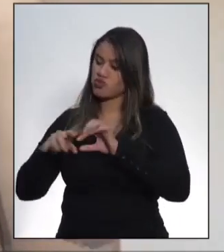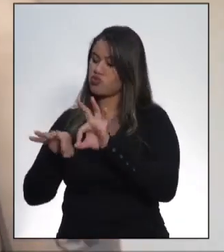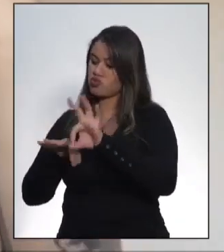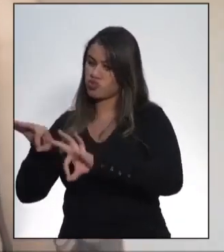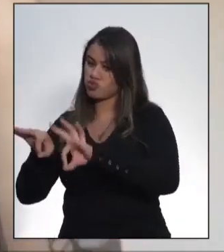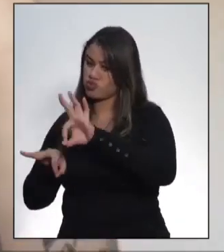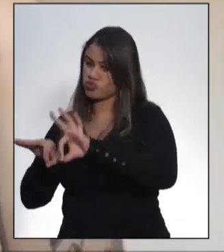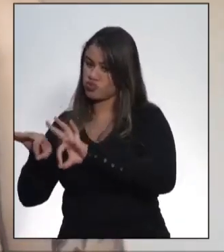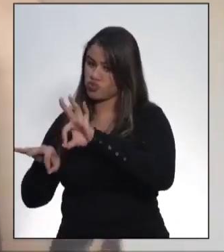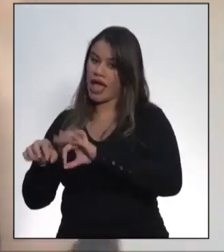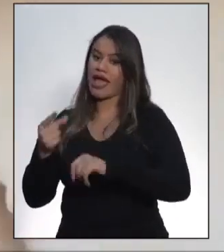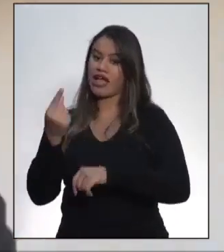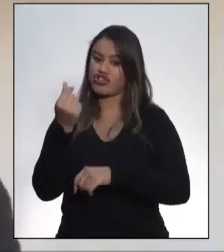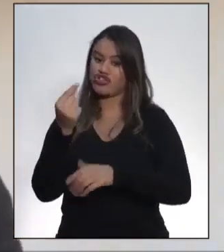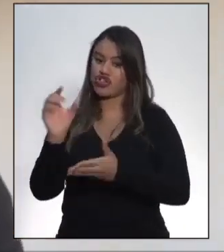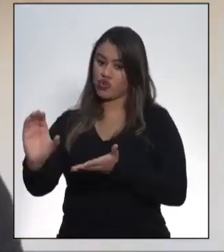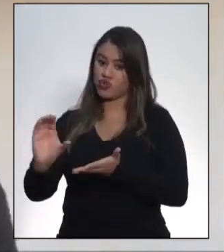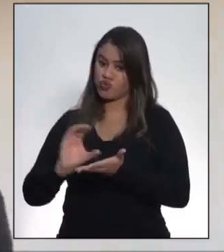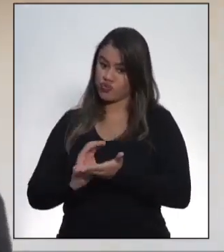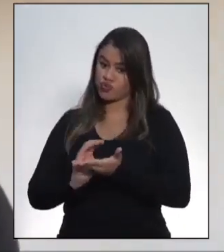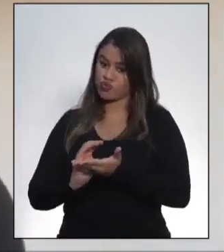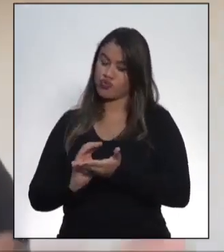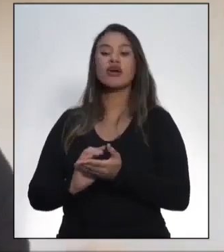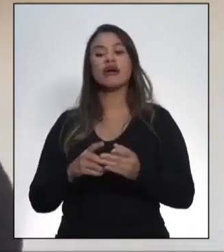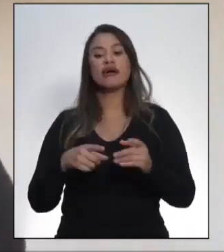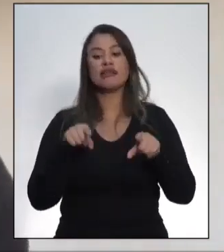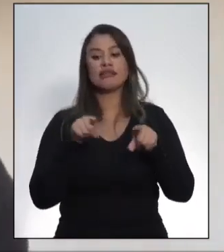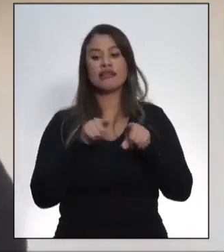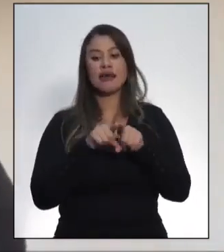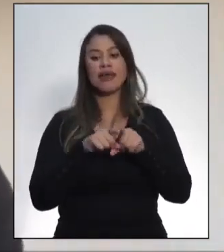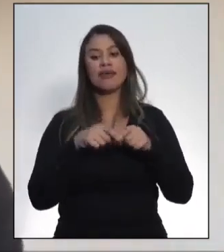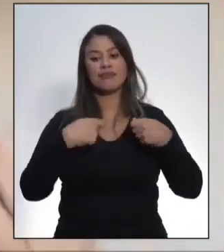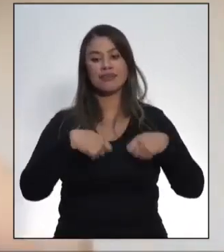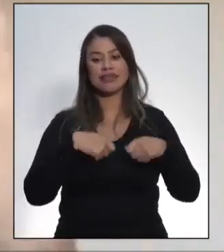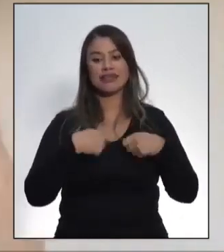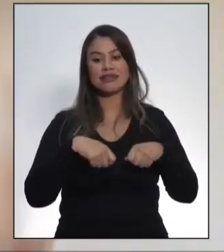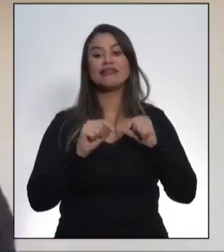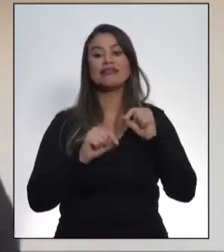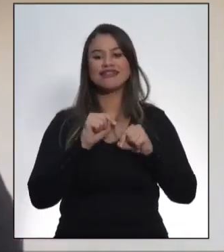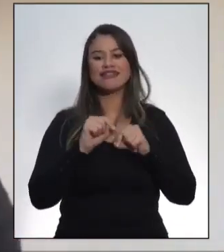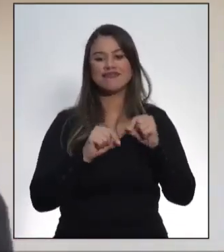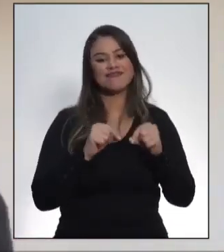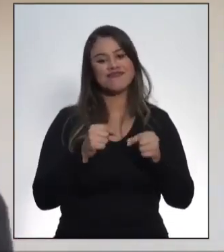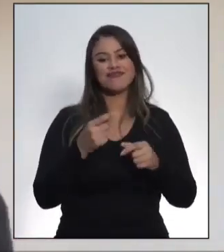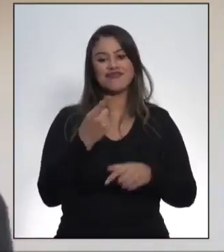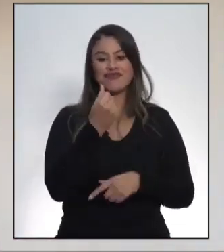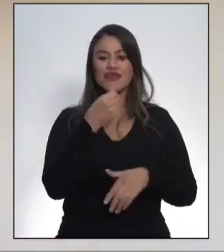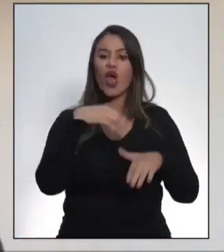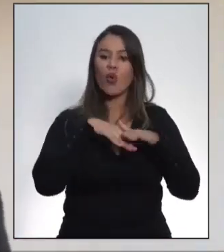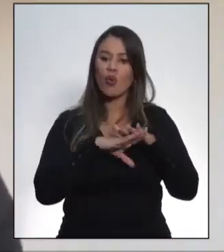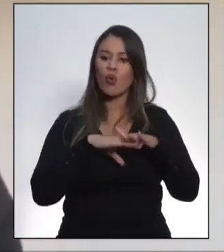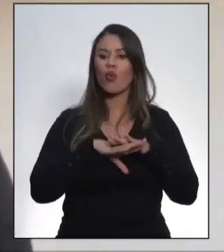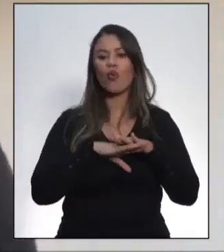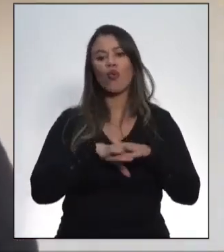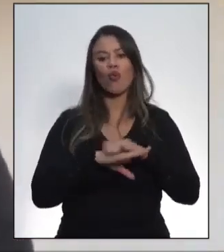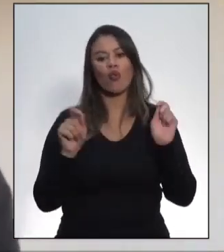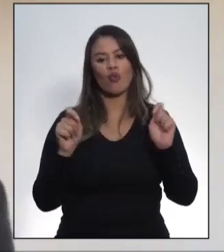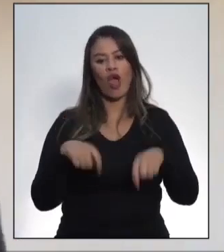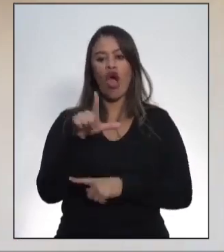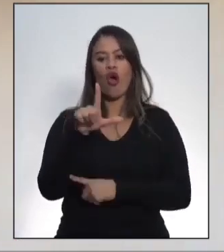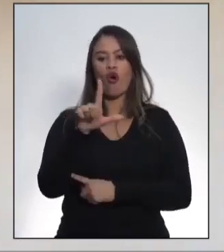ter ainda uma margem que você possa ter de lucro. Quais são as ideias aqui? De novo, um exemplo